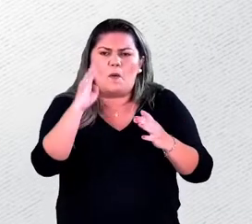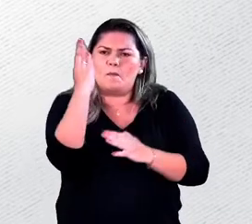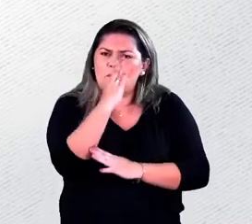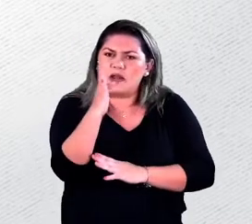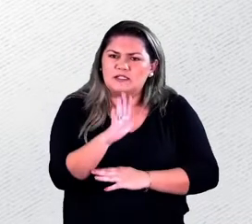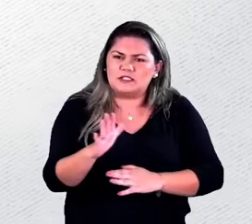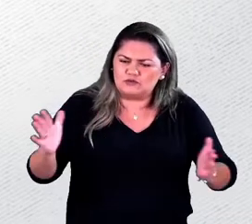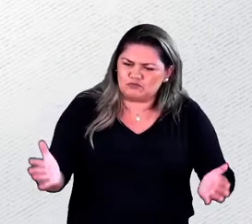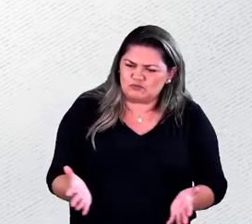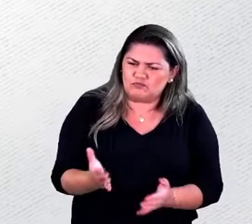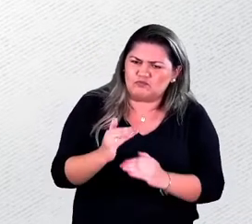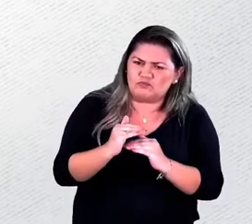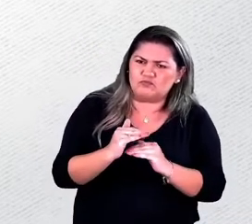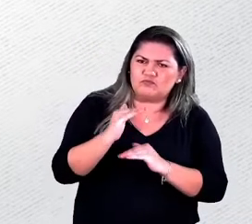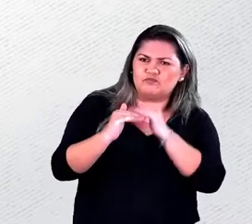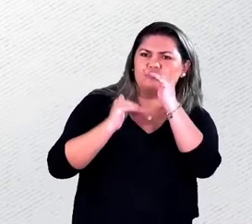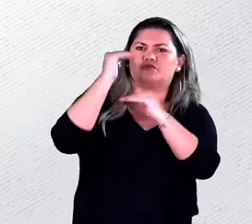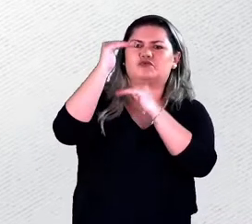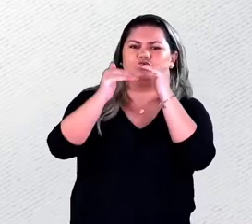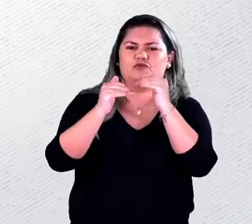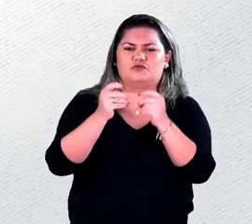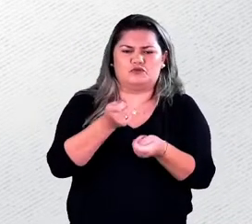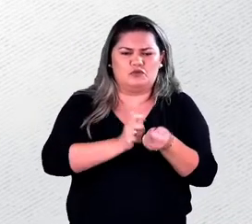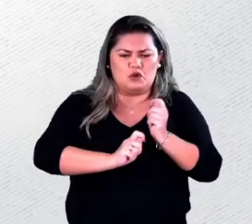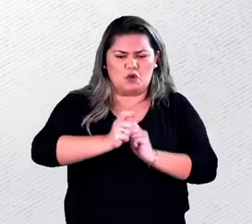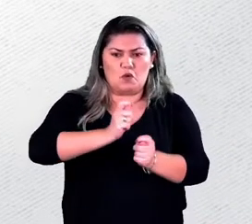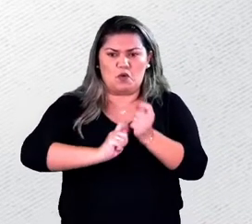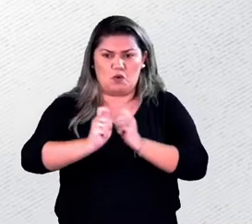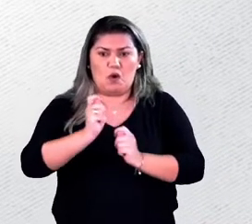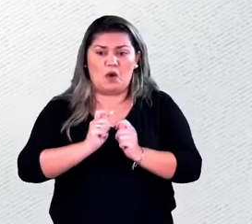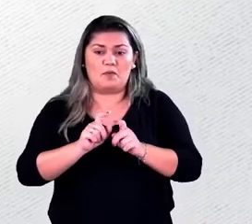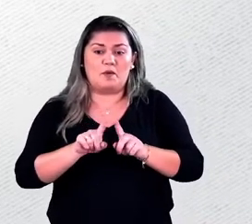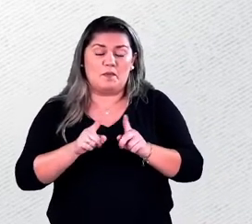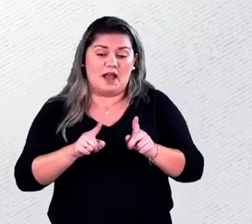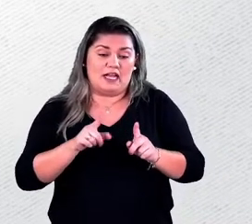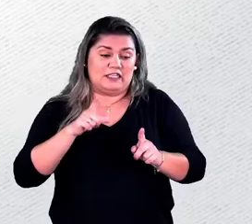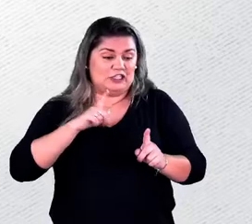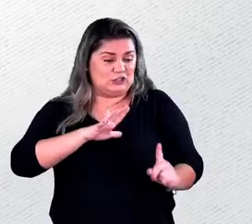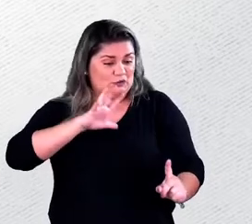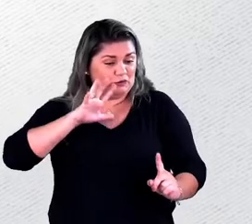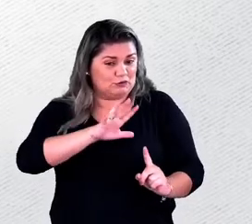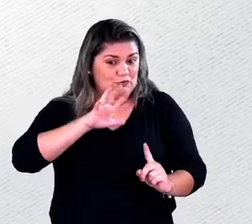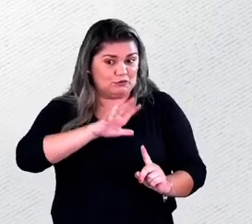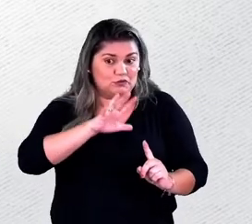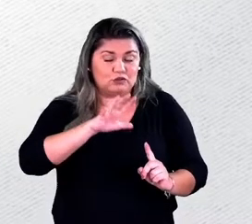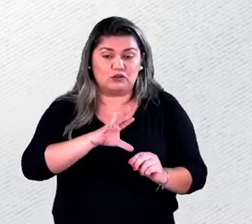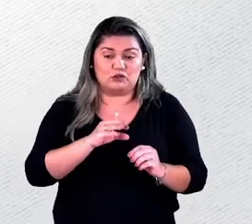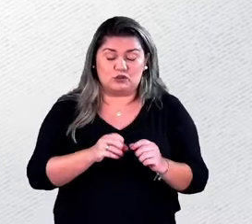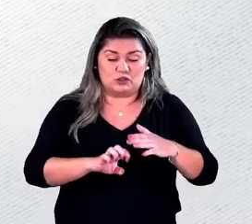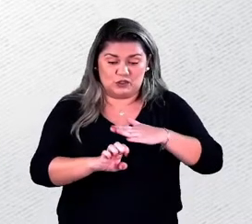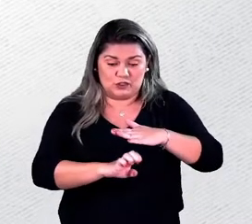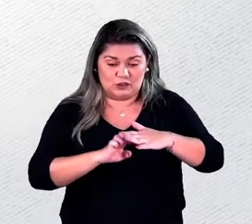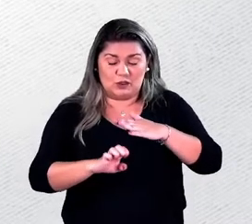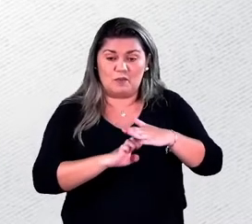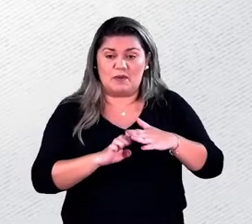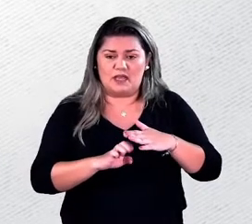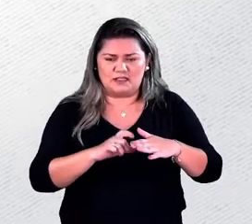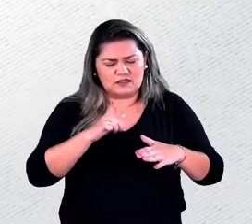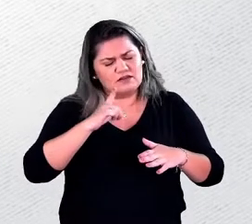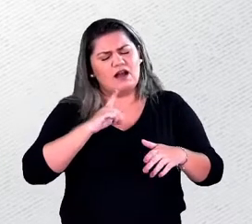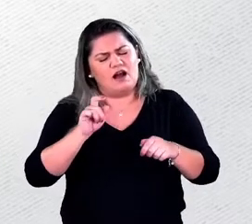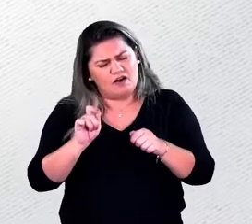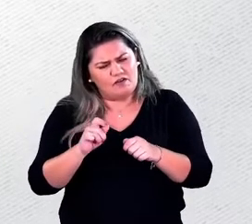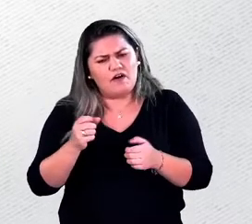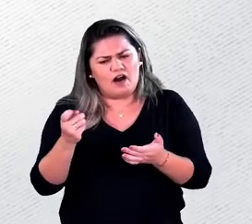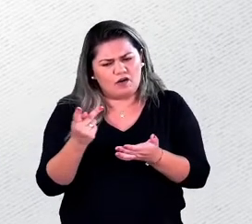econômico então não havia uma pressão muito grande sobre o funcionamento economia sobre as empresas é vinha funcionando